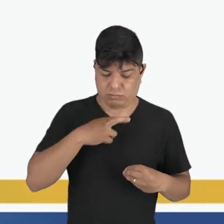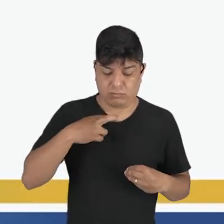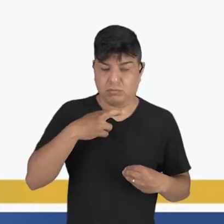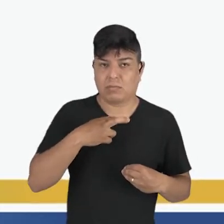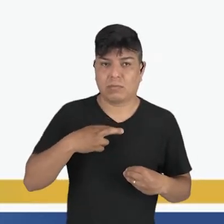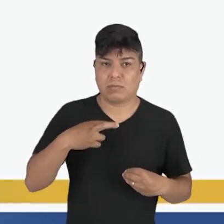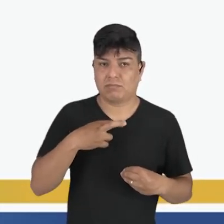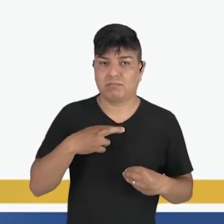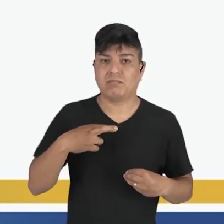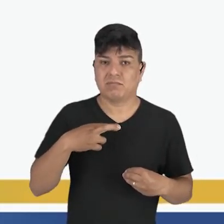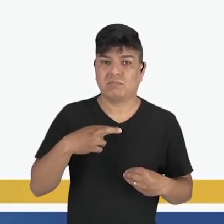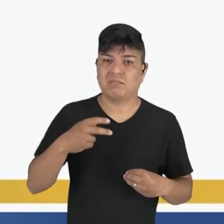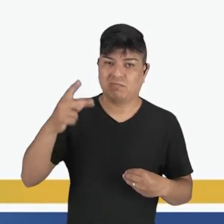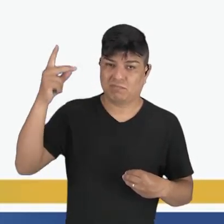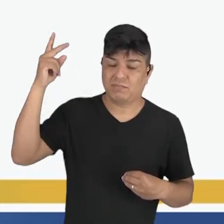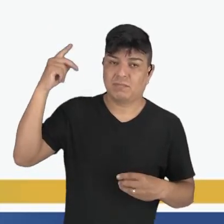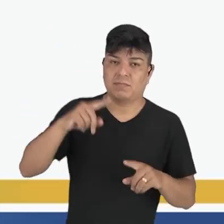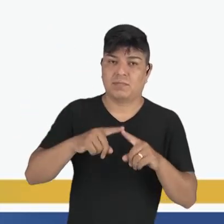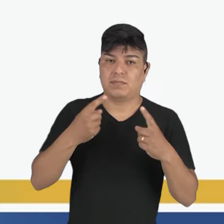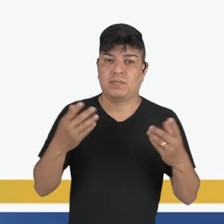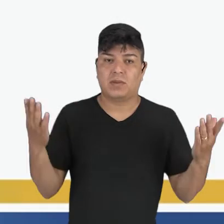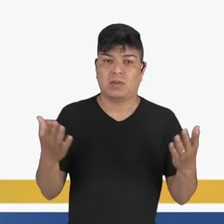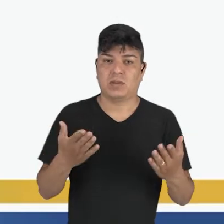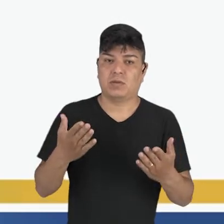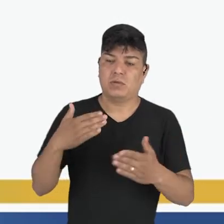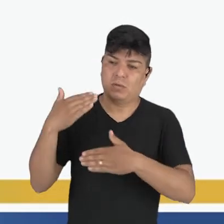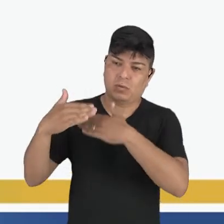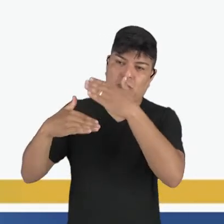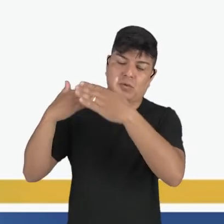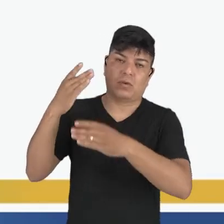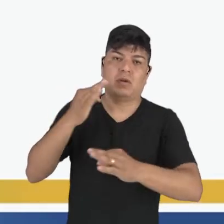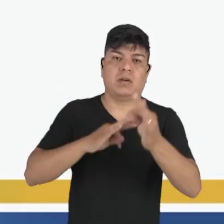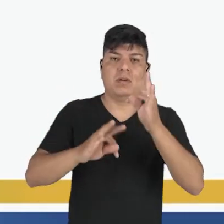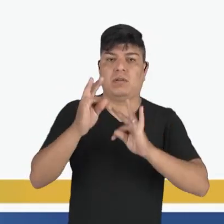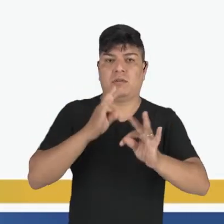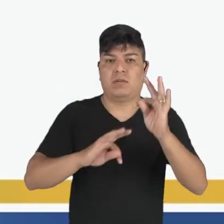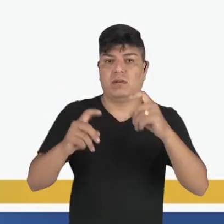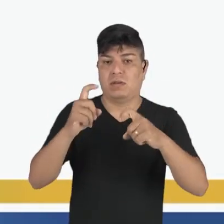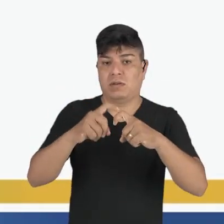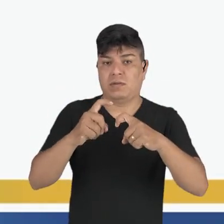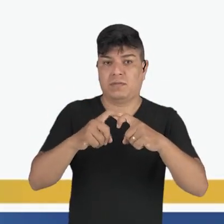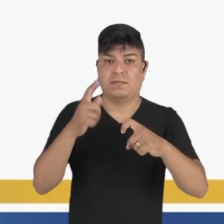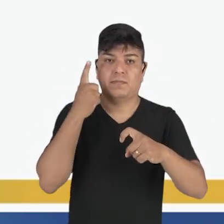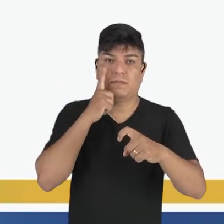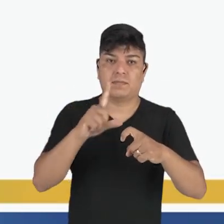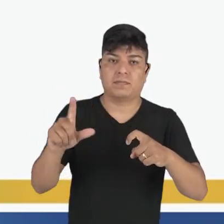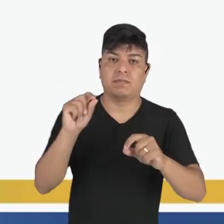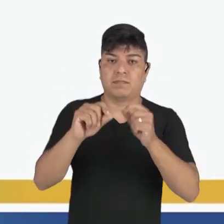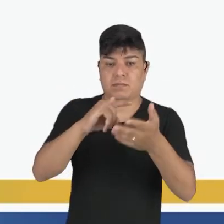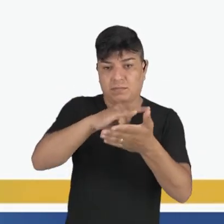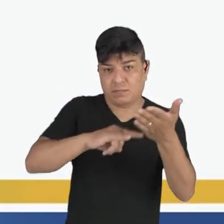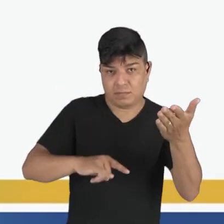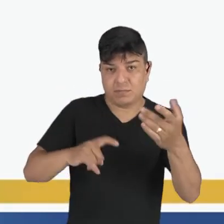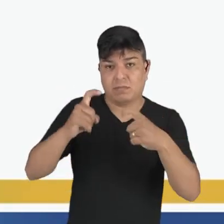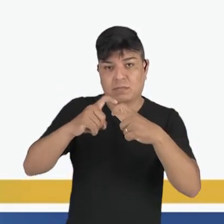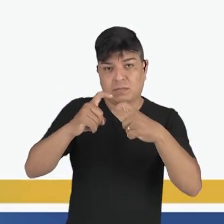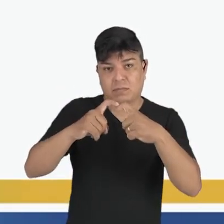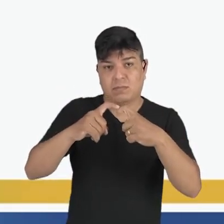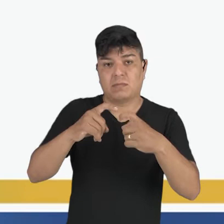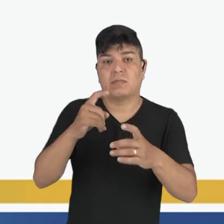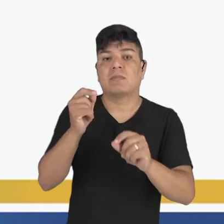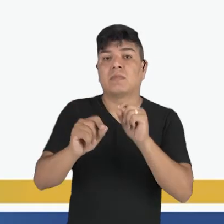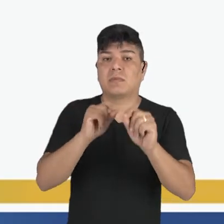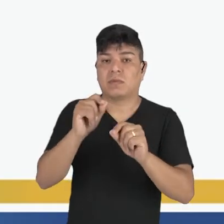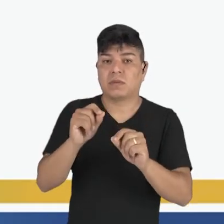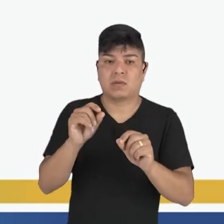muito invasiva, tá? Hoje, com os avanços tecnológicos na medicina, você consegue ali ter um diagnóstico através de